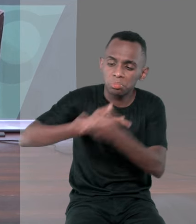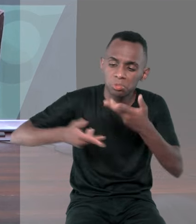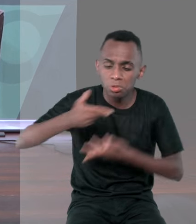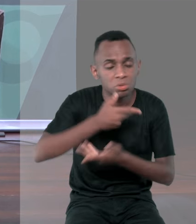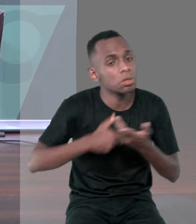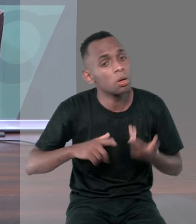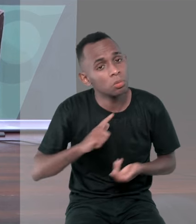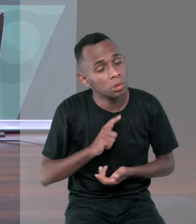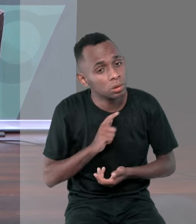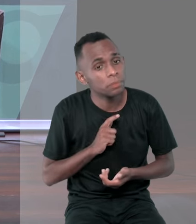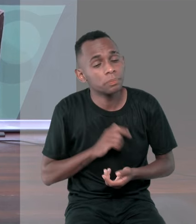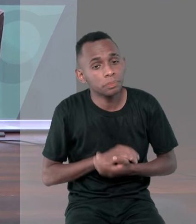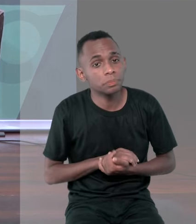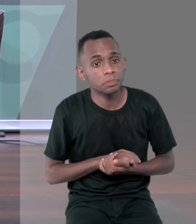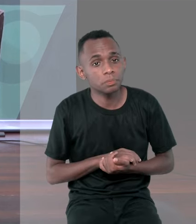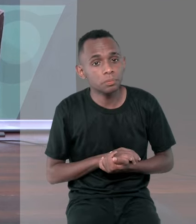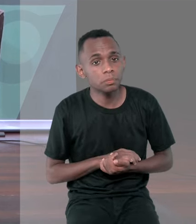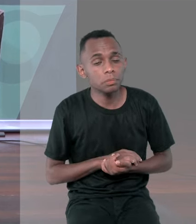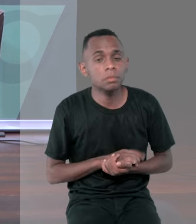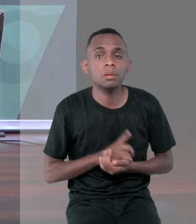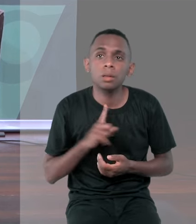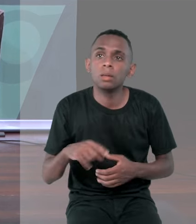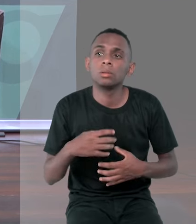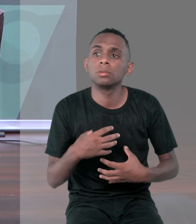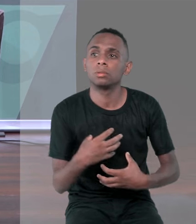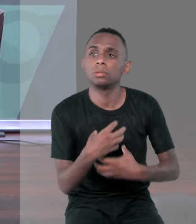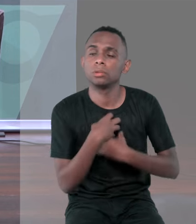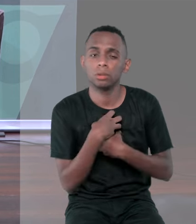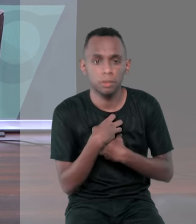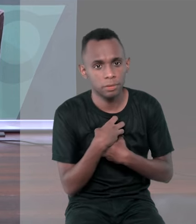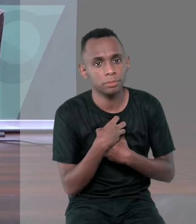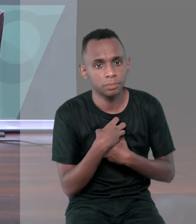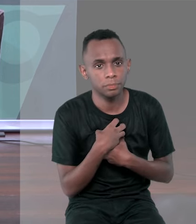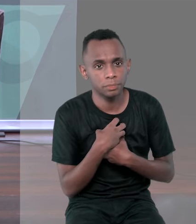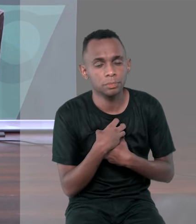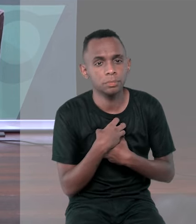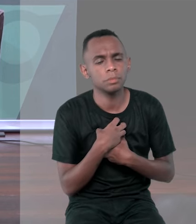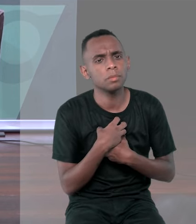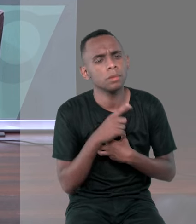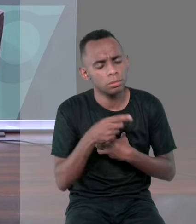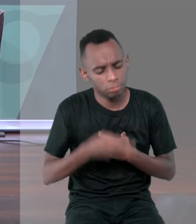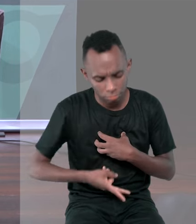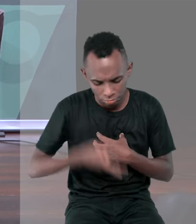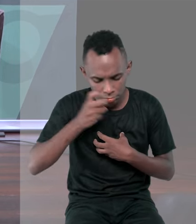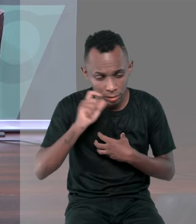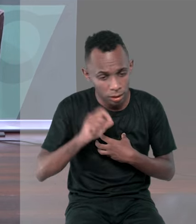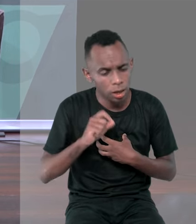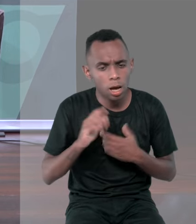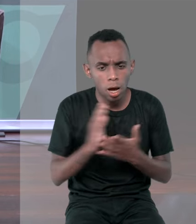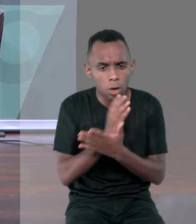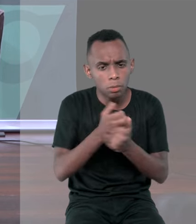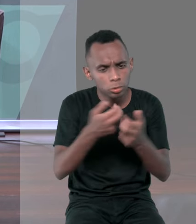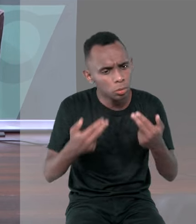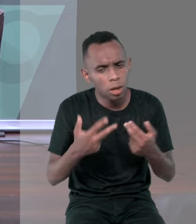deu. E é um sentimento de você reconhecer muitas